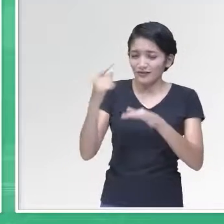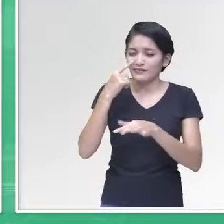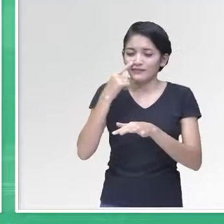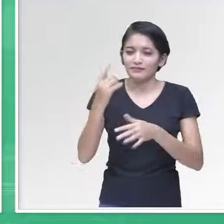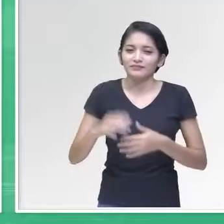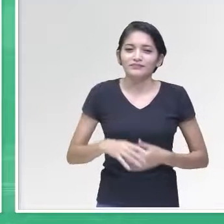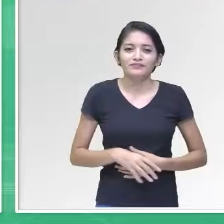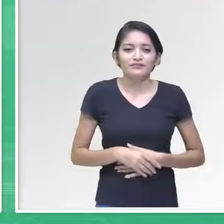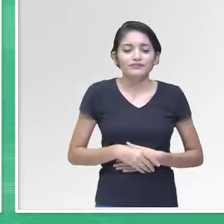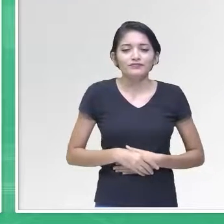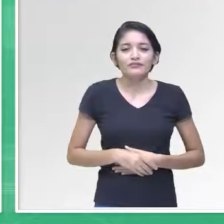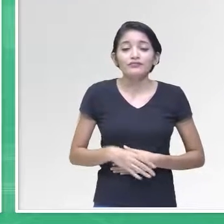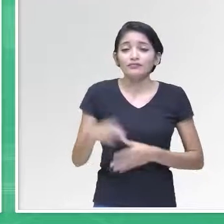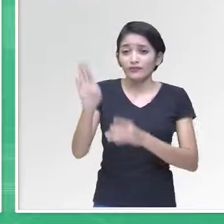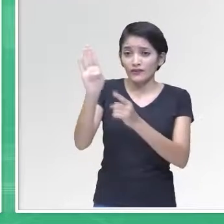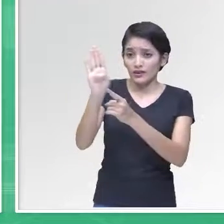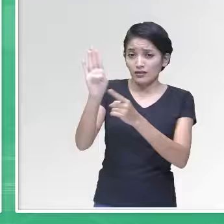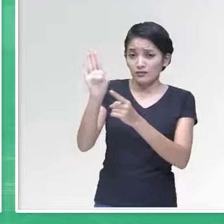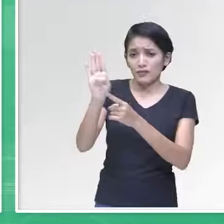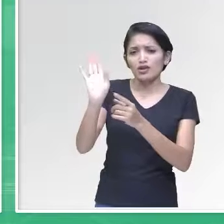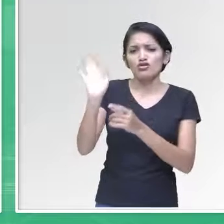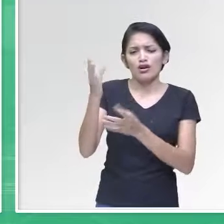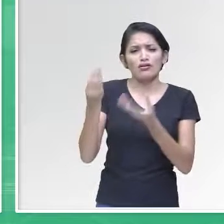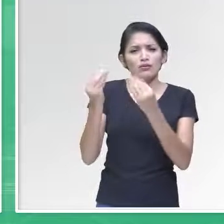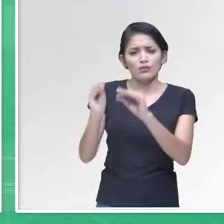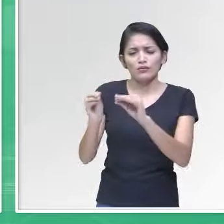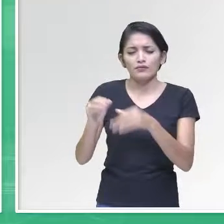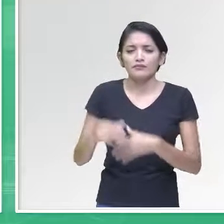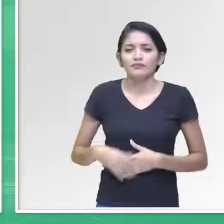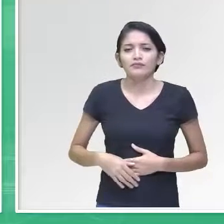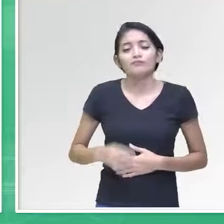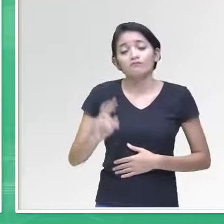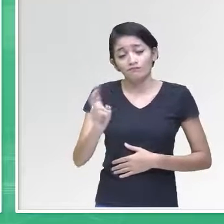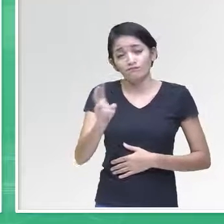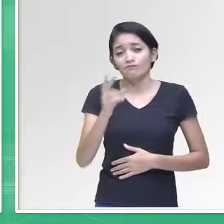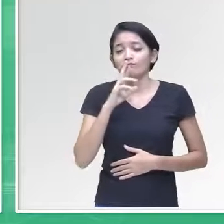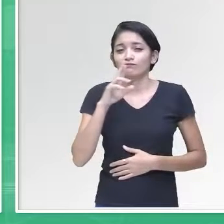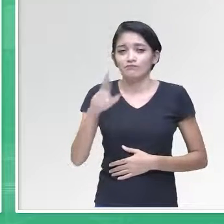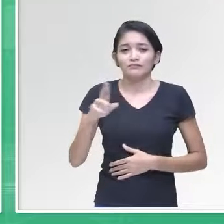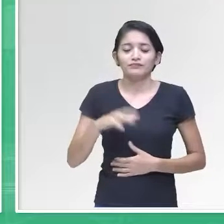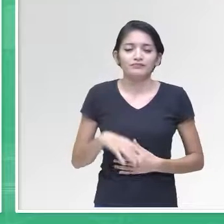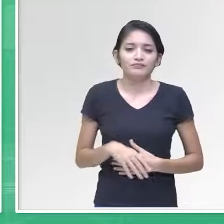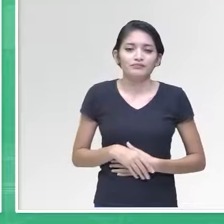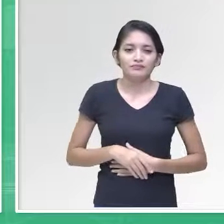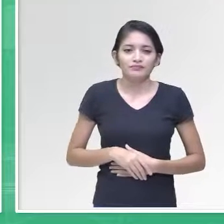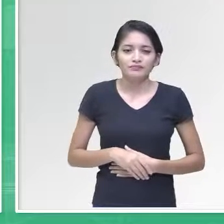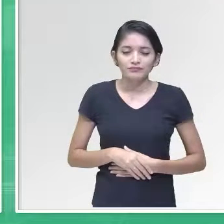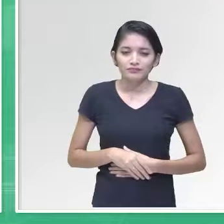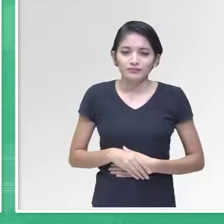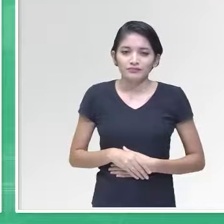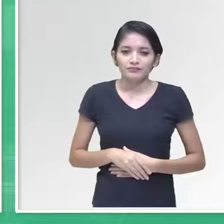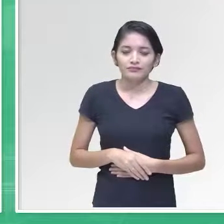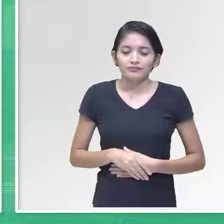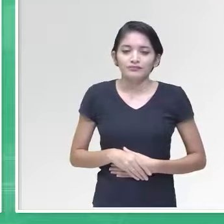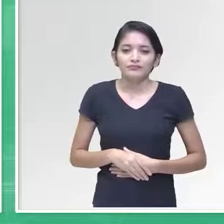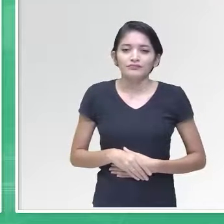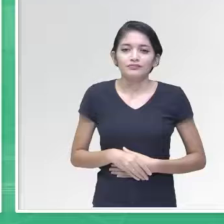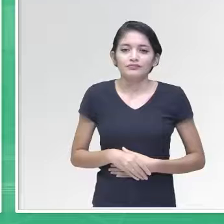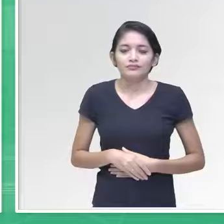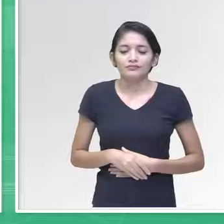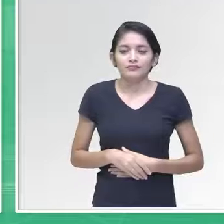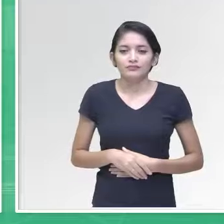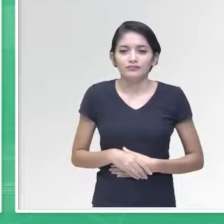ó. Letra B, alguém colocou letra B aí? Não, né? Então vamos responder. Post-it notes,